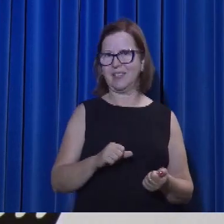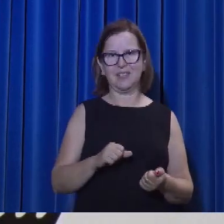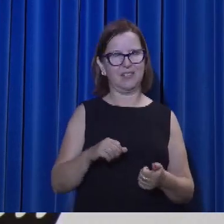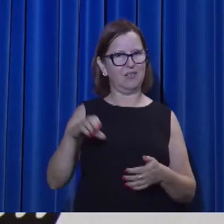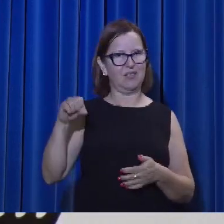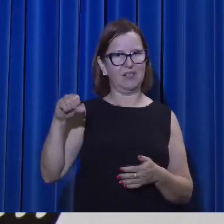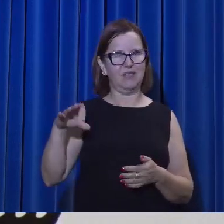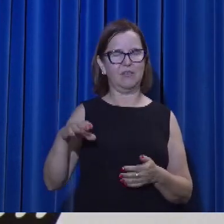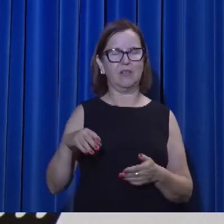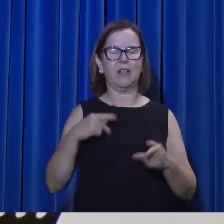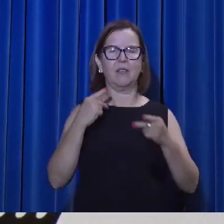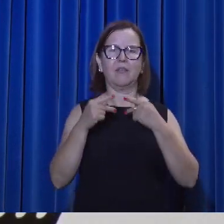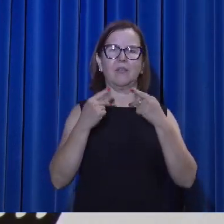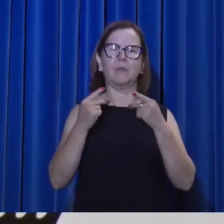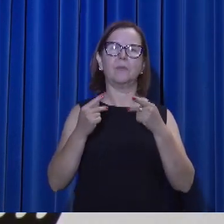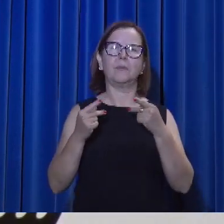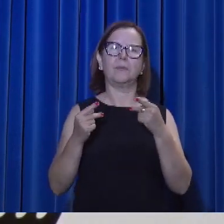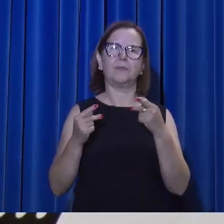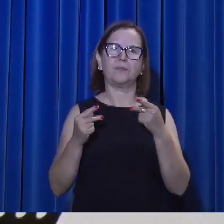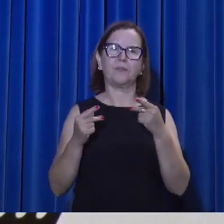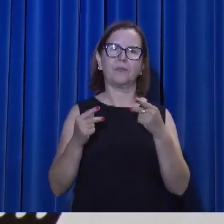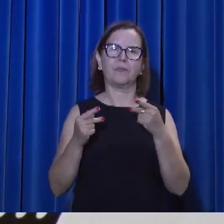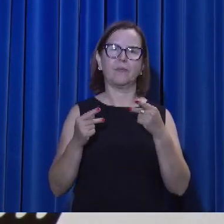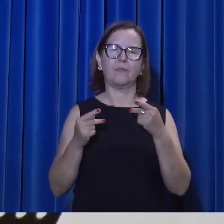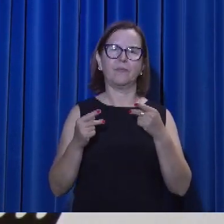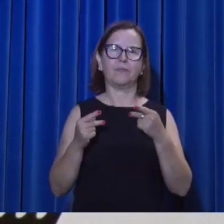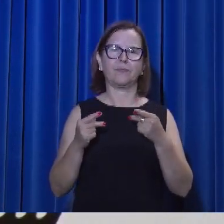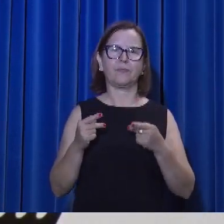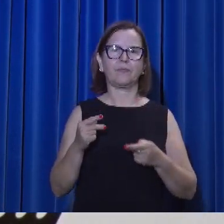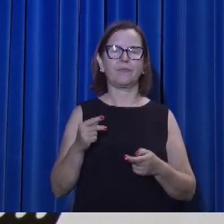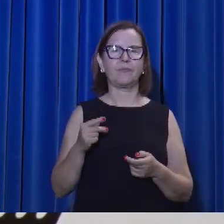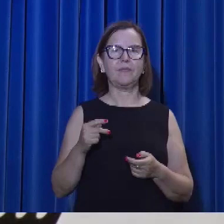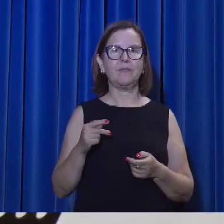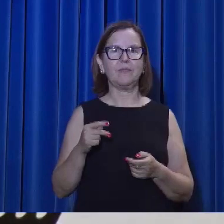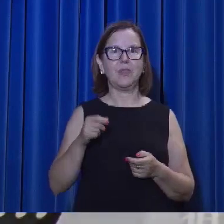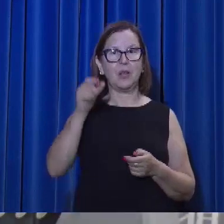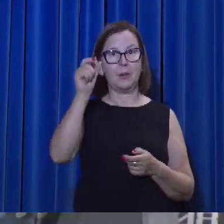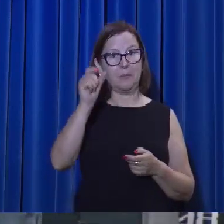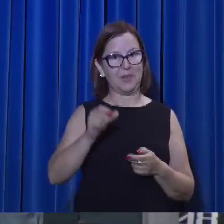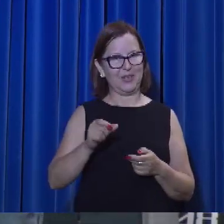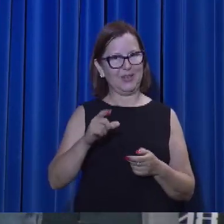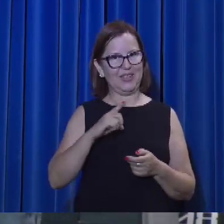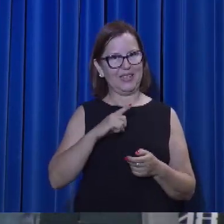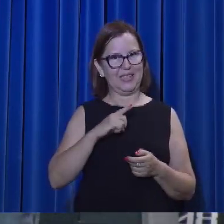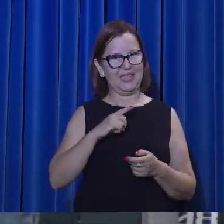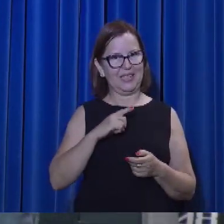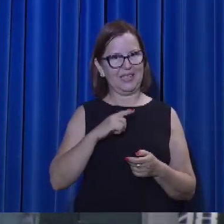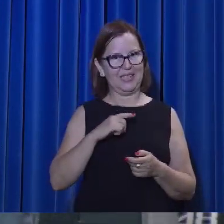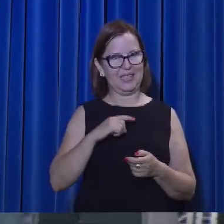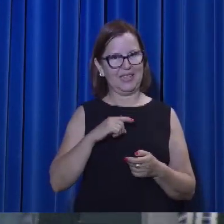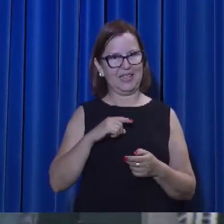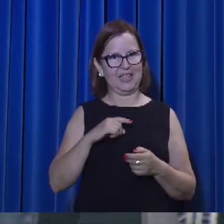ele disse assim, quem tem a noiva é o noivo, eu sou apenas o amigo do noivo.